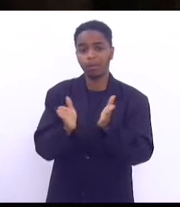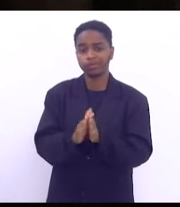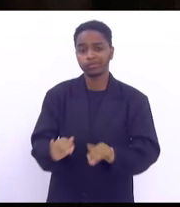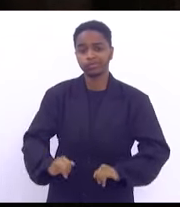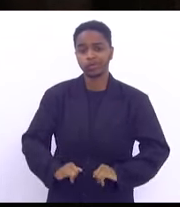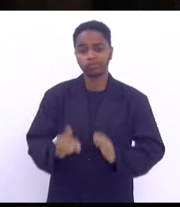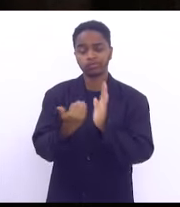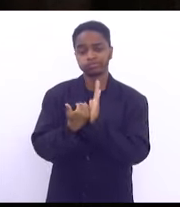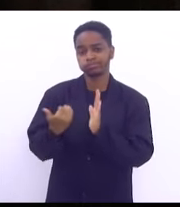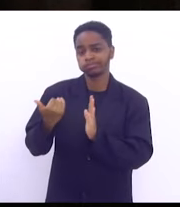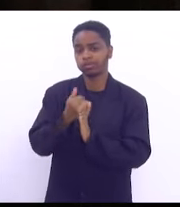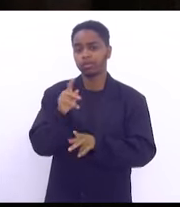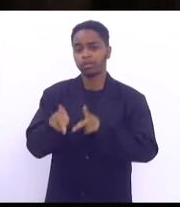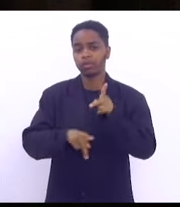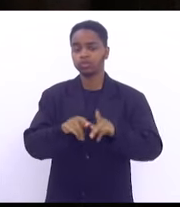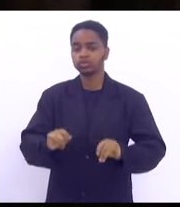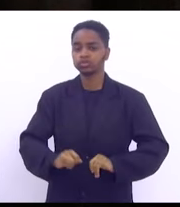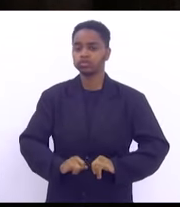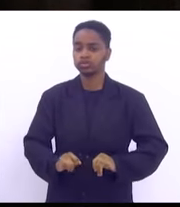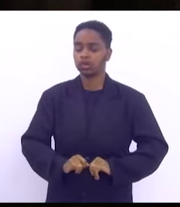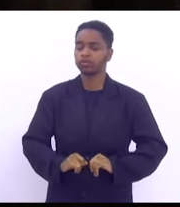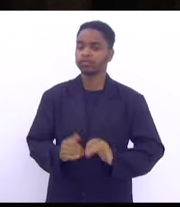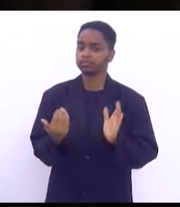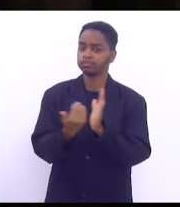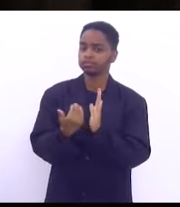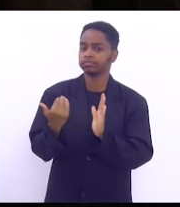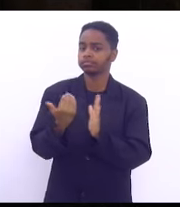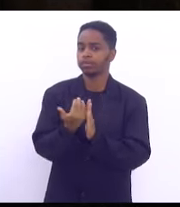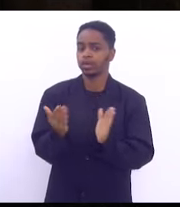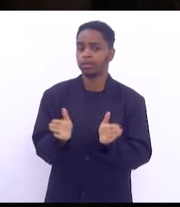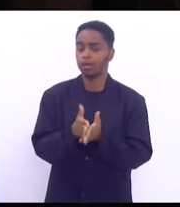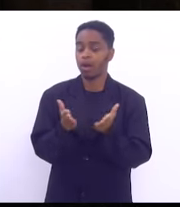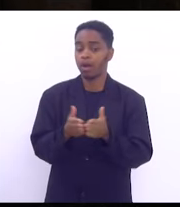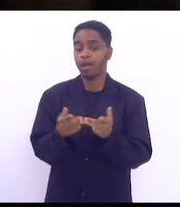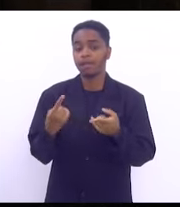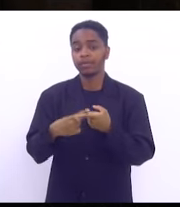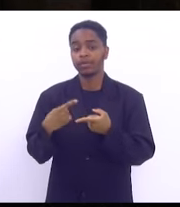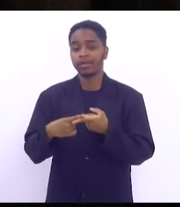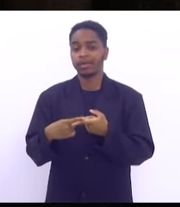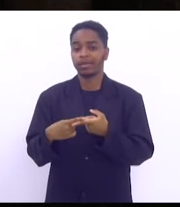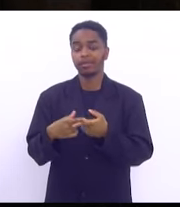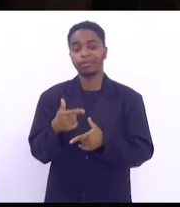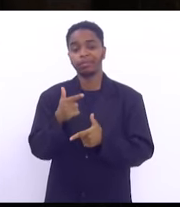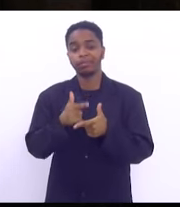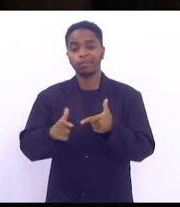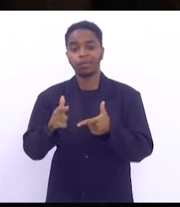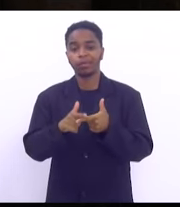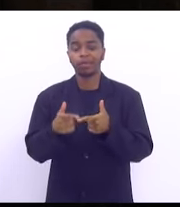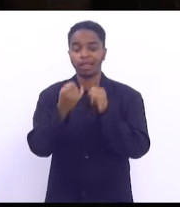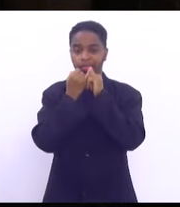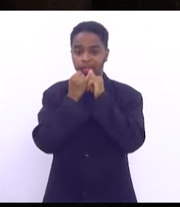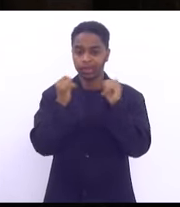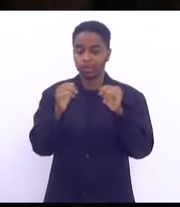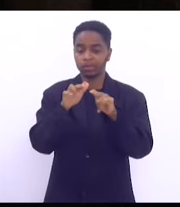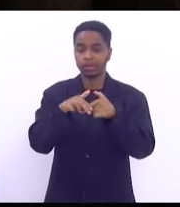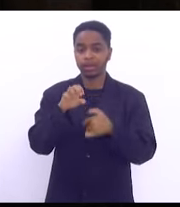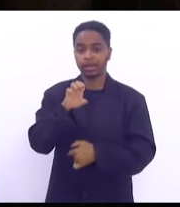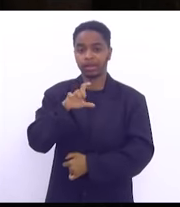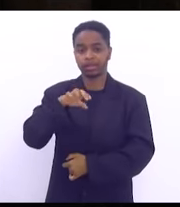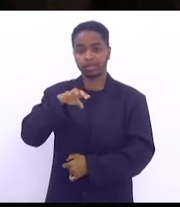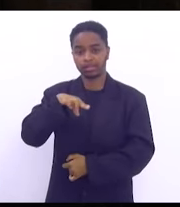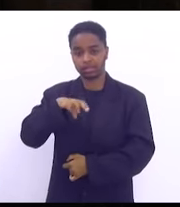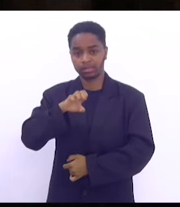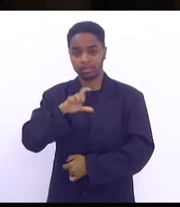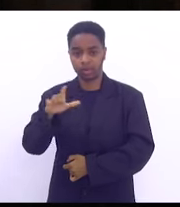o povo pobre é que mais está sofrendo nesse momento, a crise da energia elétrica pela concessionária Enel,